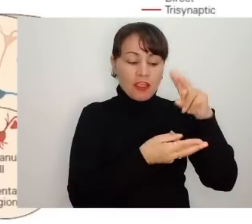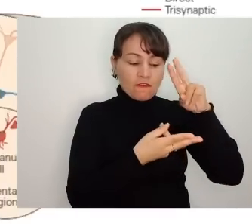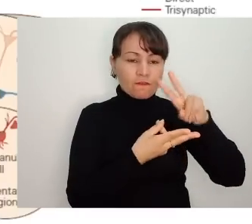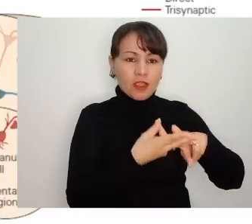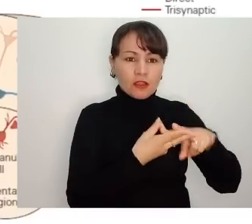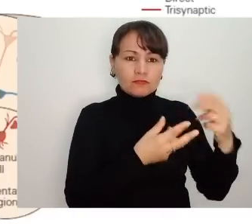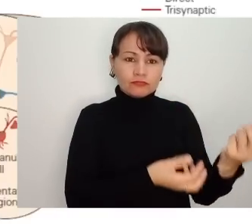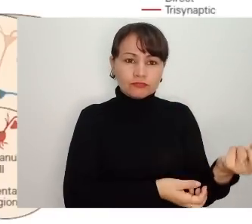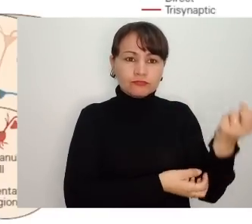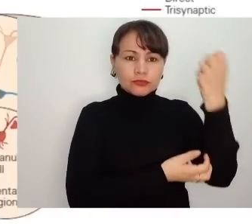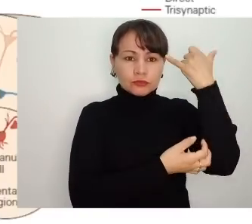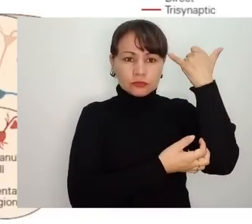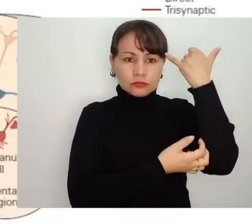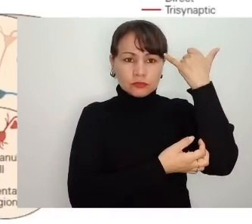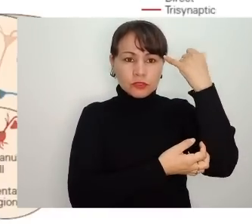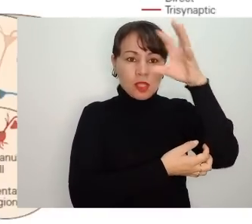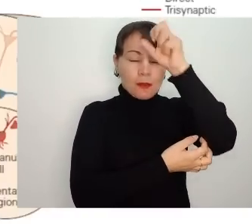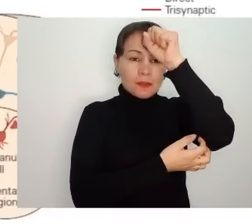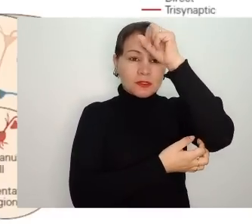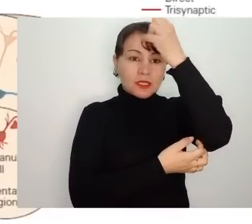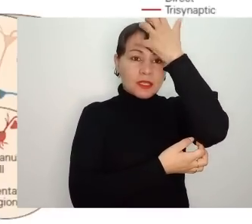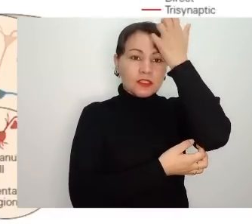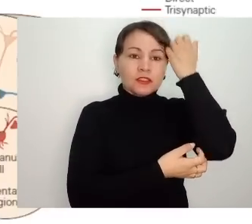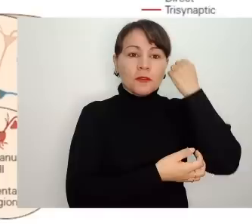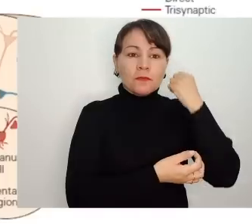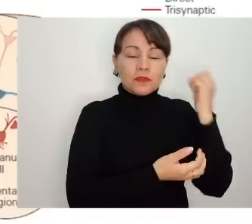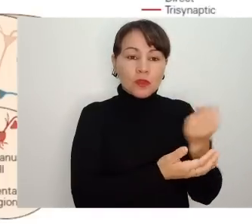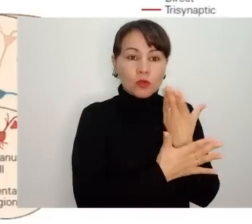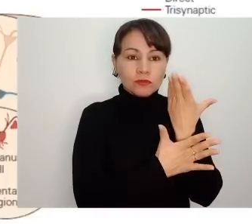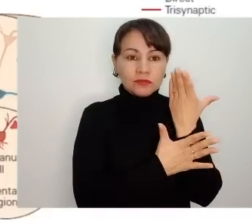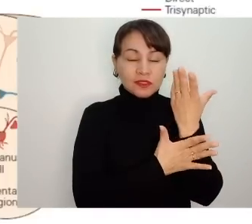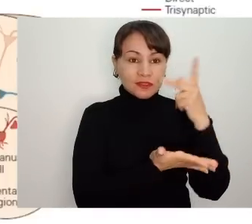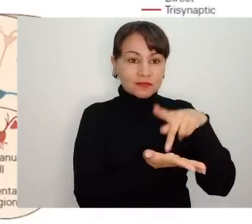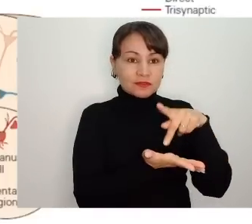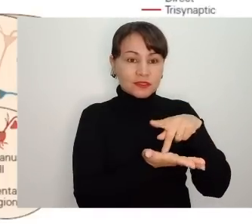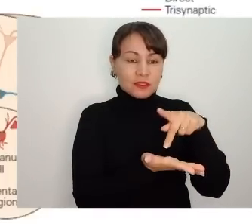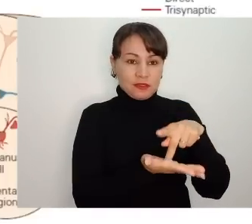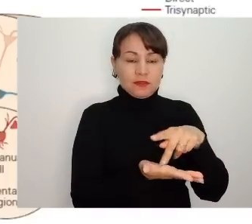consolidadas, as nossas informações, o nosso aprendizado seja